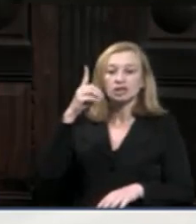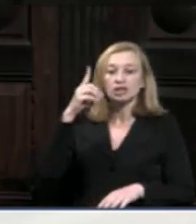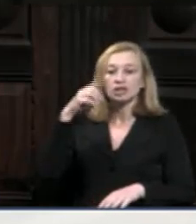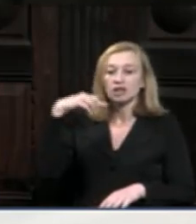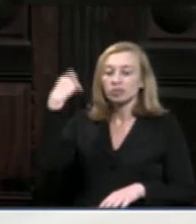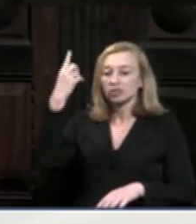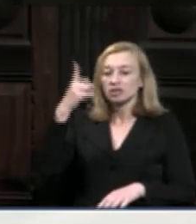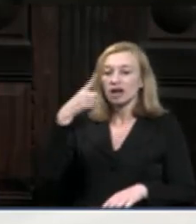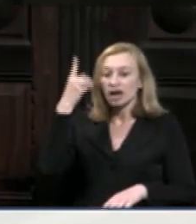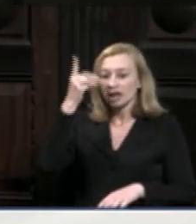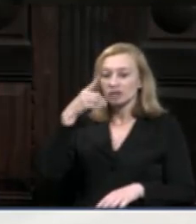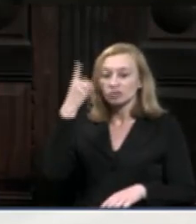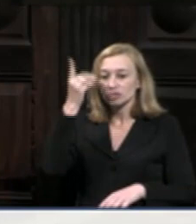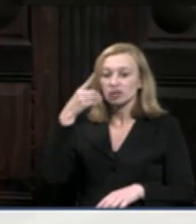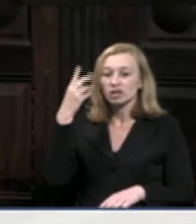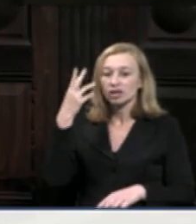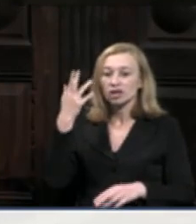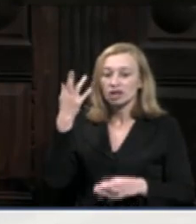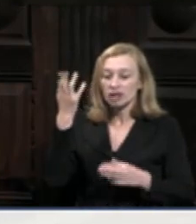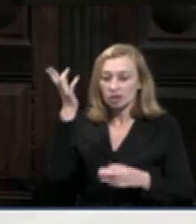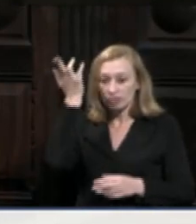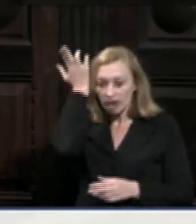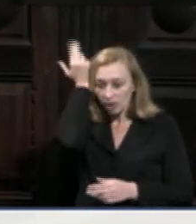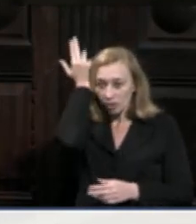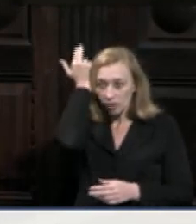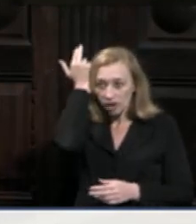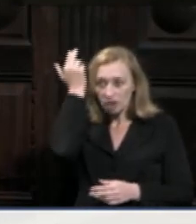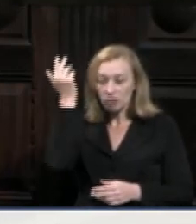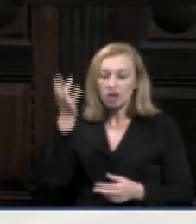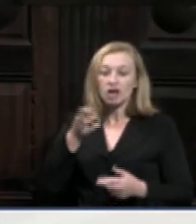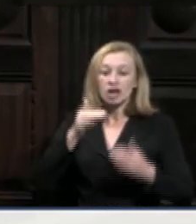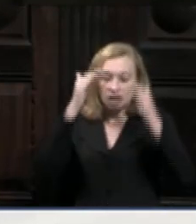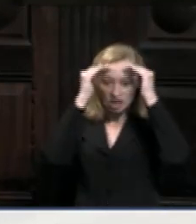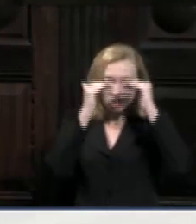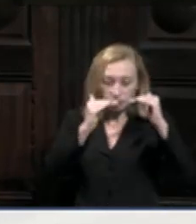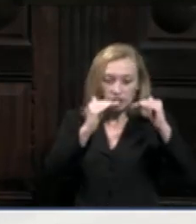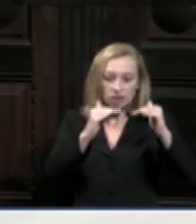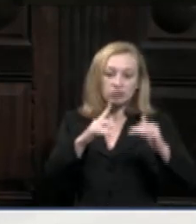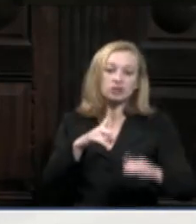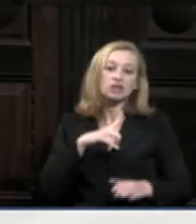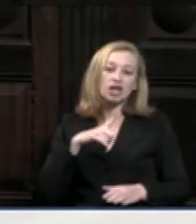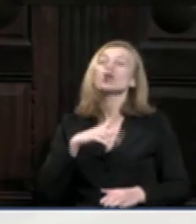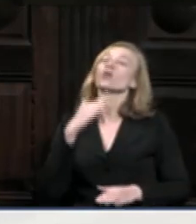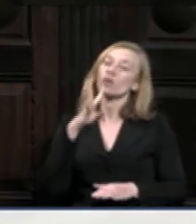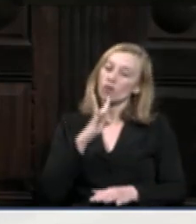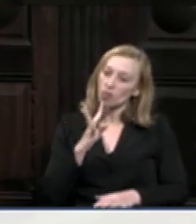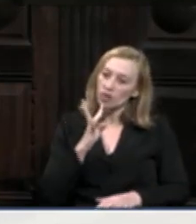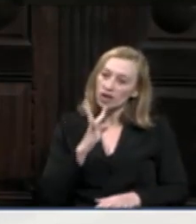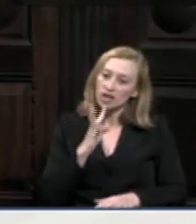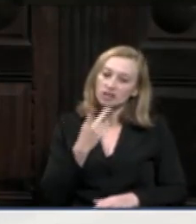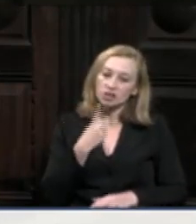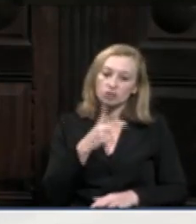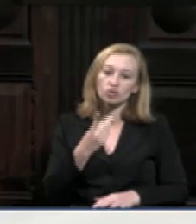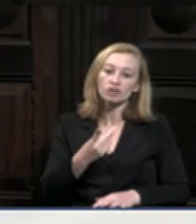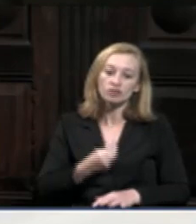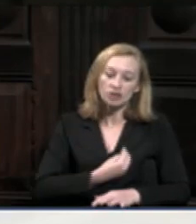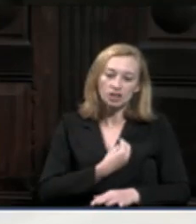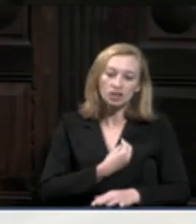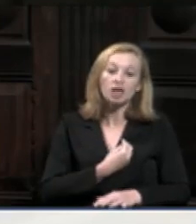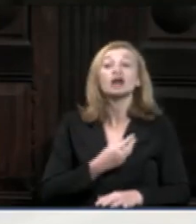mais profundo respeito. Eu conheço a trajetória dele, mas eu conheço